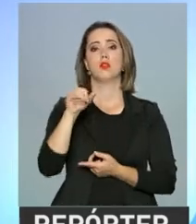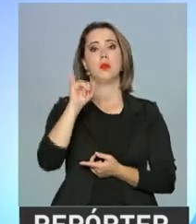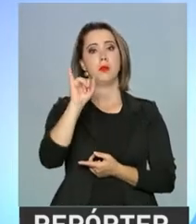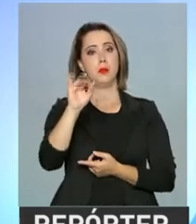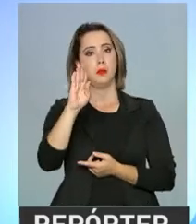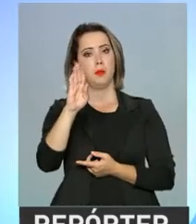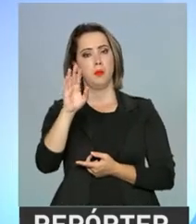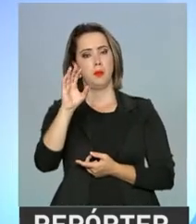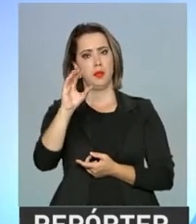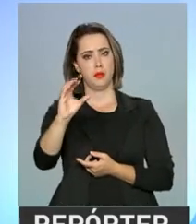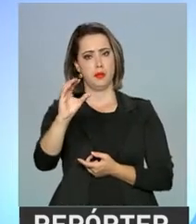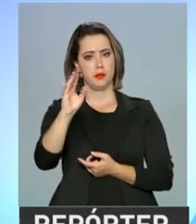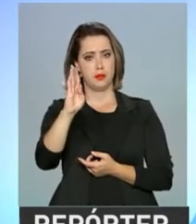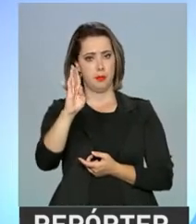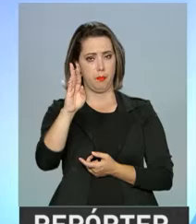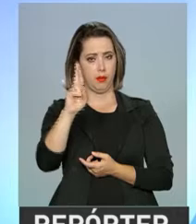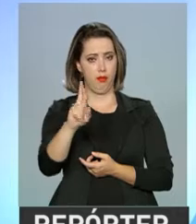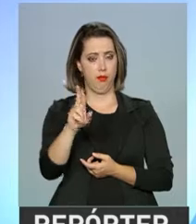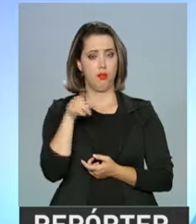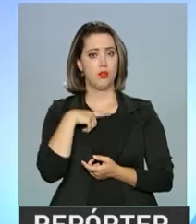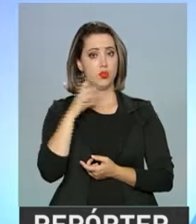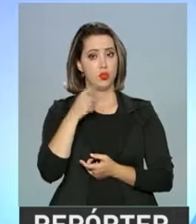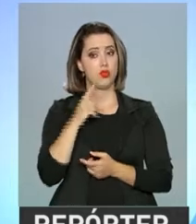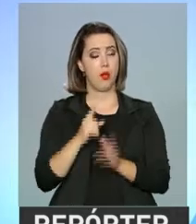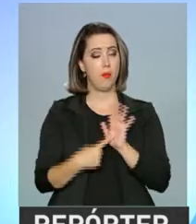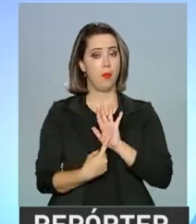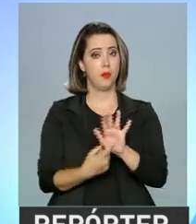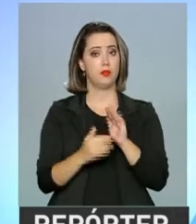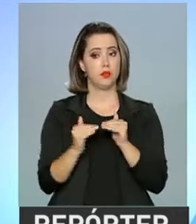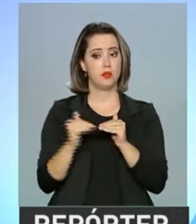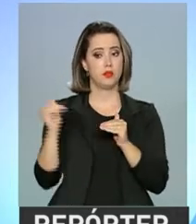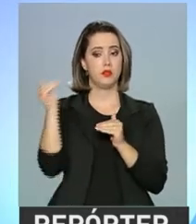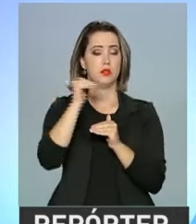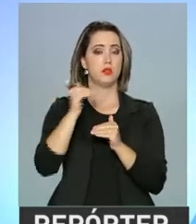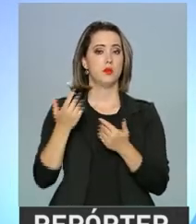já mostrando crescimento. Automóveis